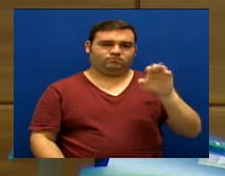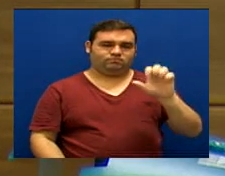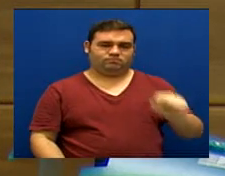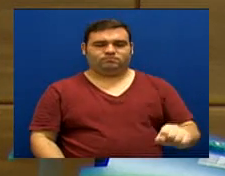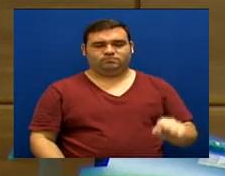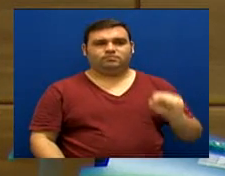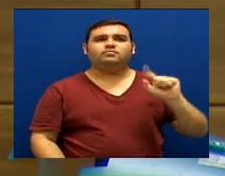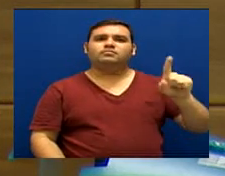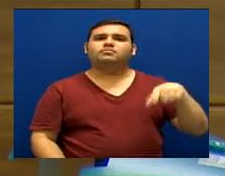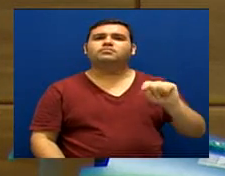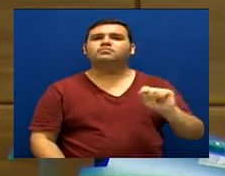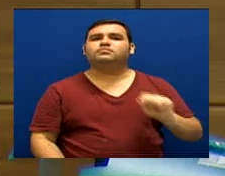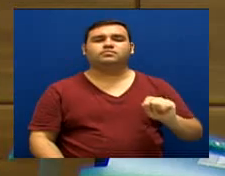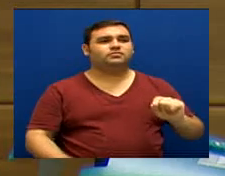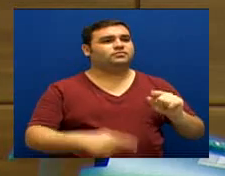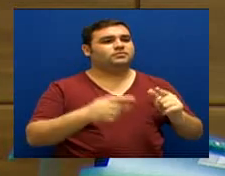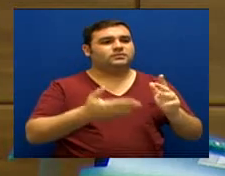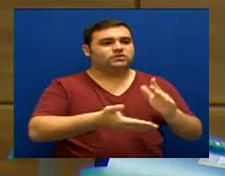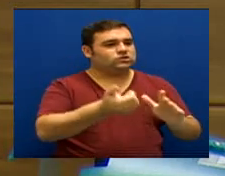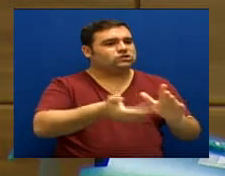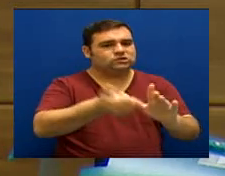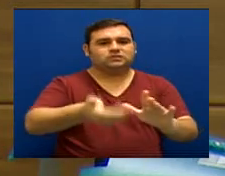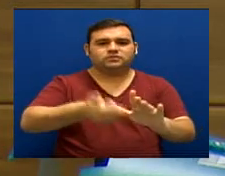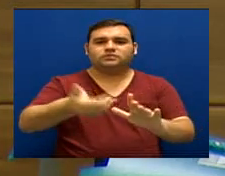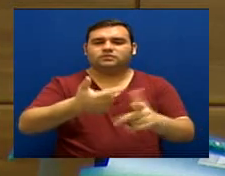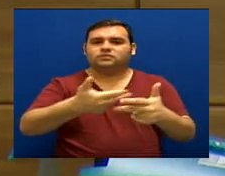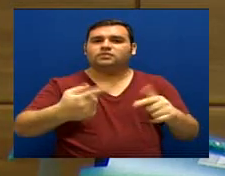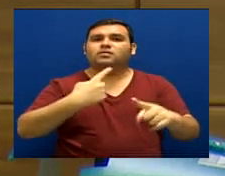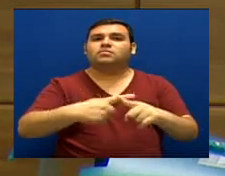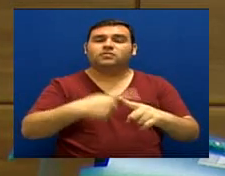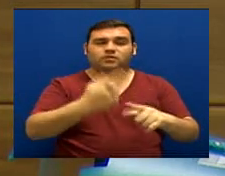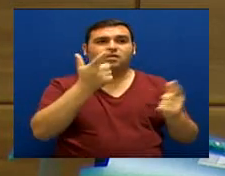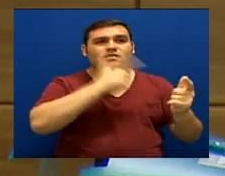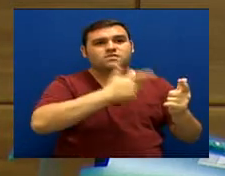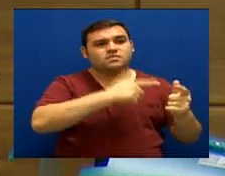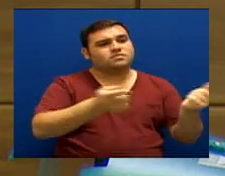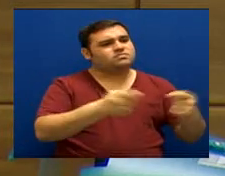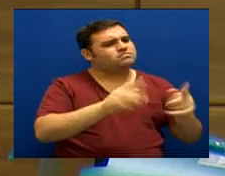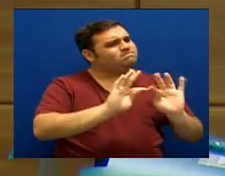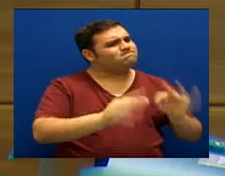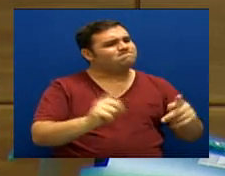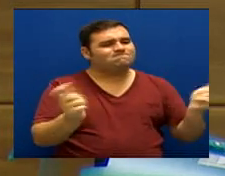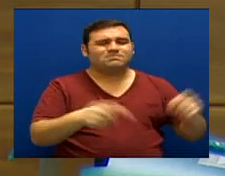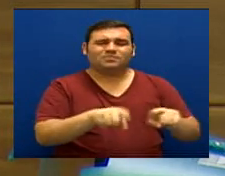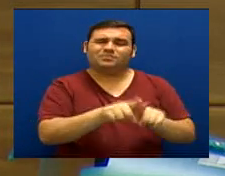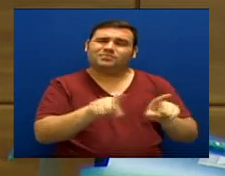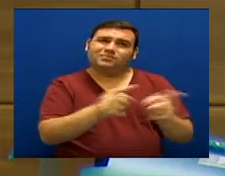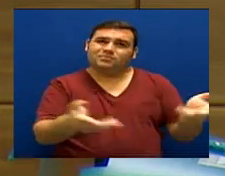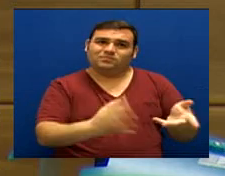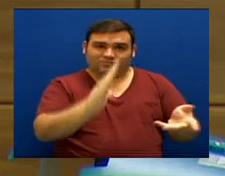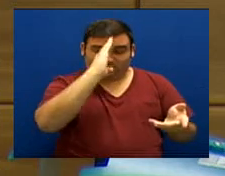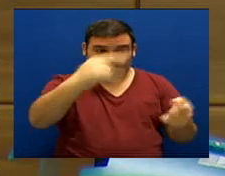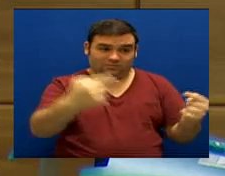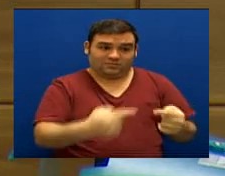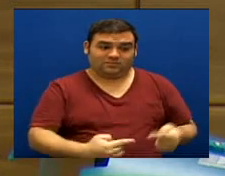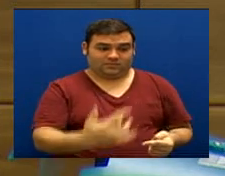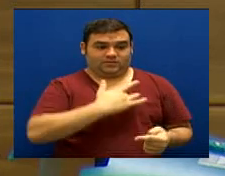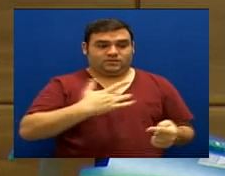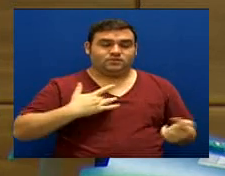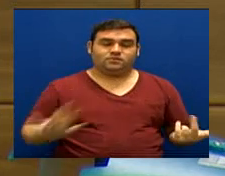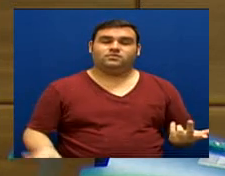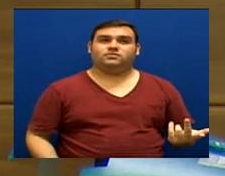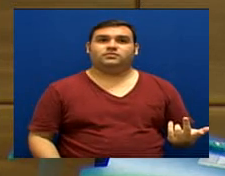mas é justamente isso é corte corte corte para garantir o mínimo necessário nesse caso específico obviamente a saúde prevê